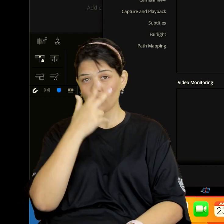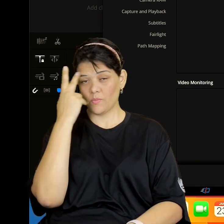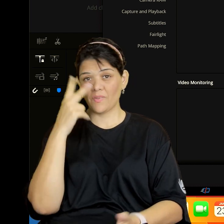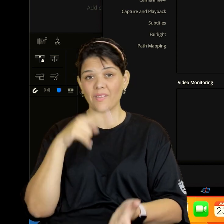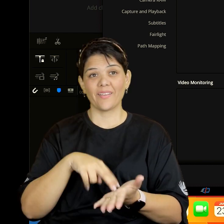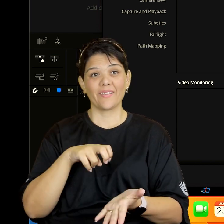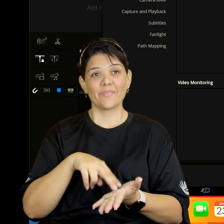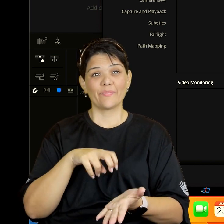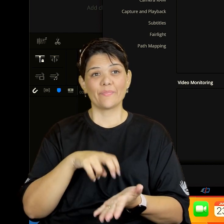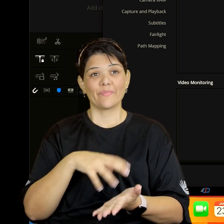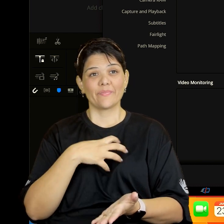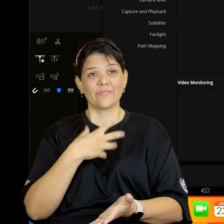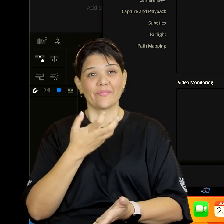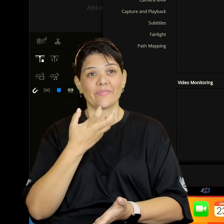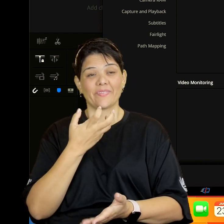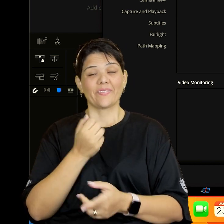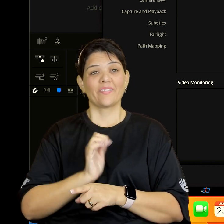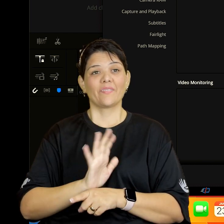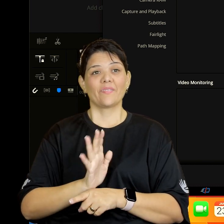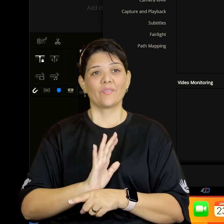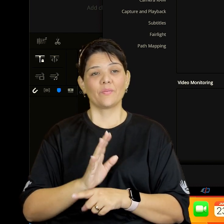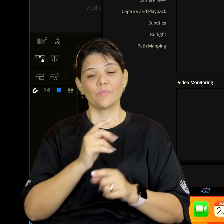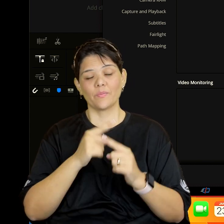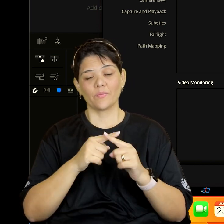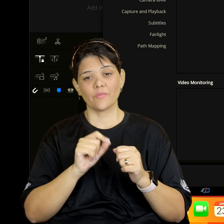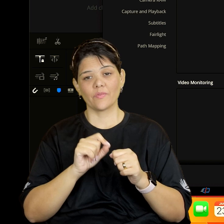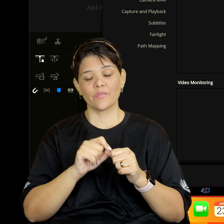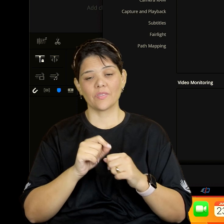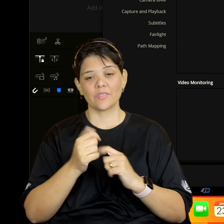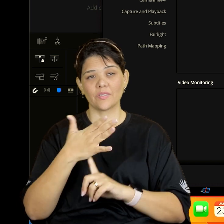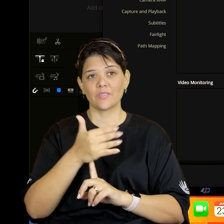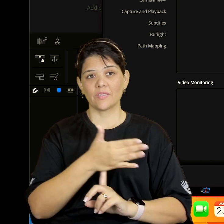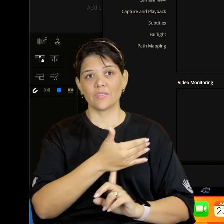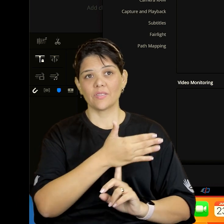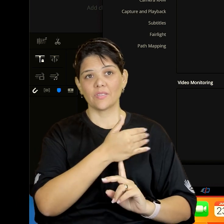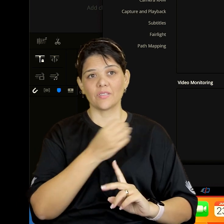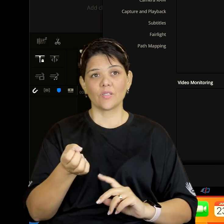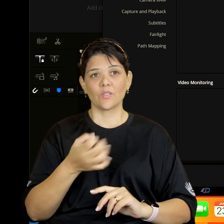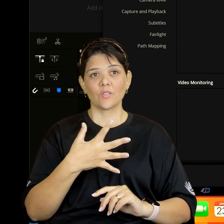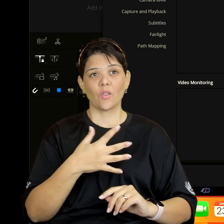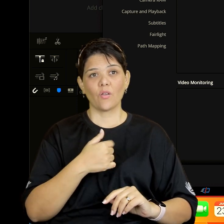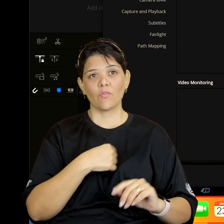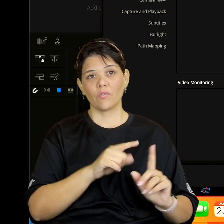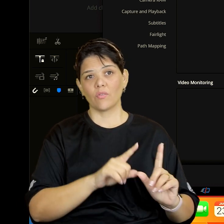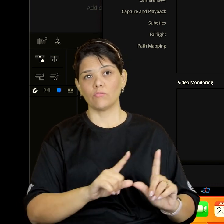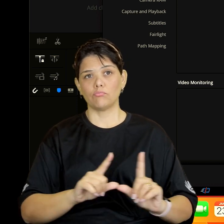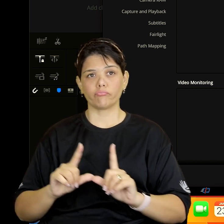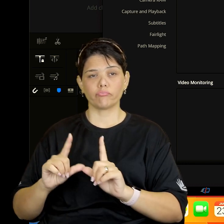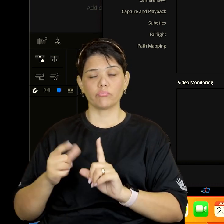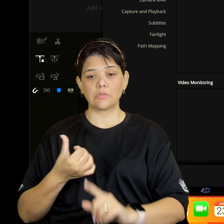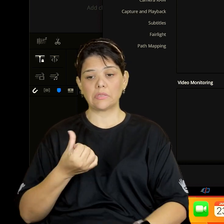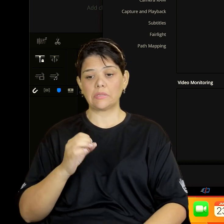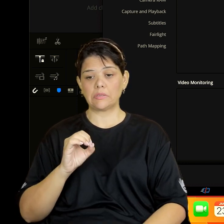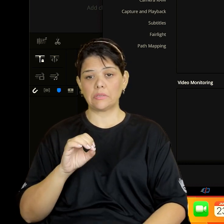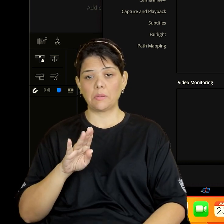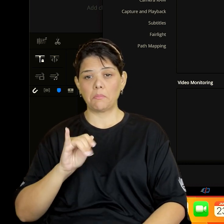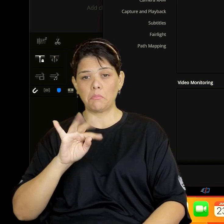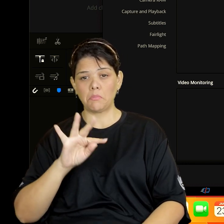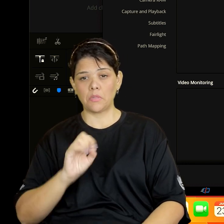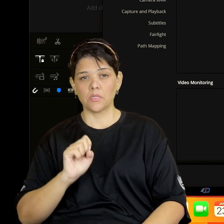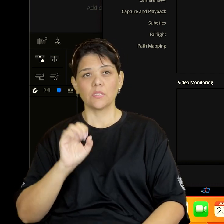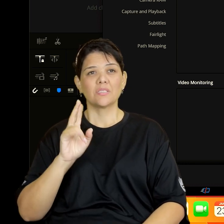ser exibido em 60 frames por segundo e tal, tecnologia nova, e muita gente passou mal. Ninguém segurou 100%